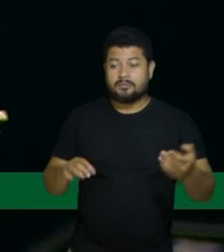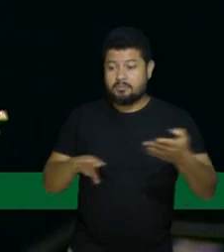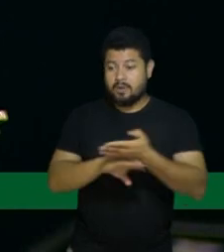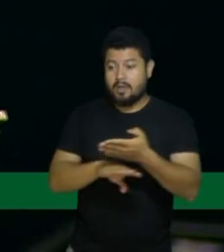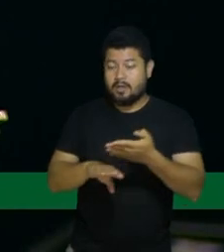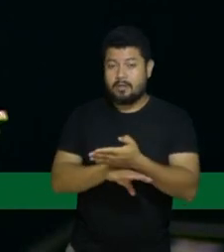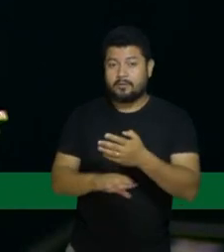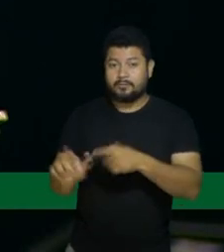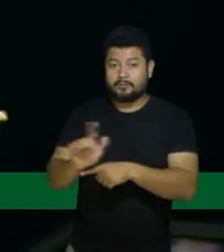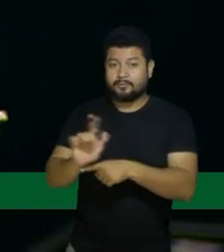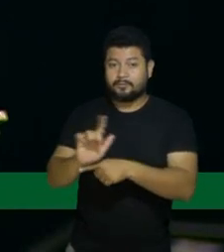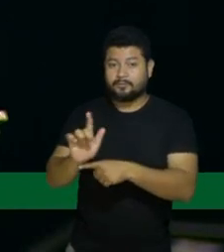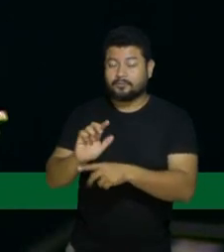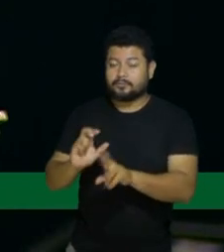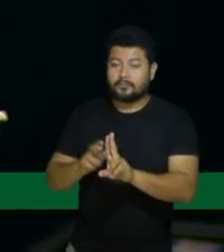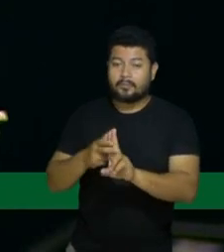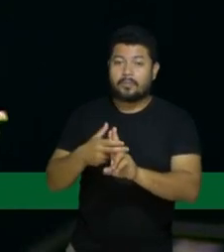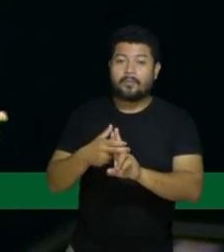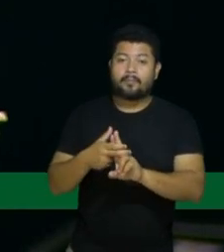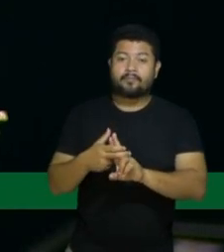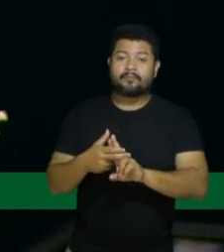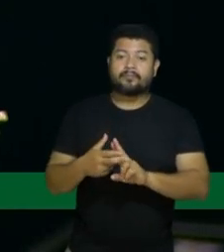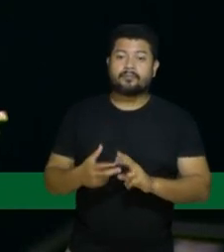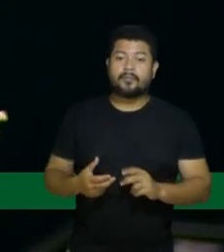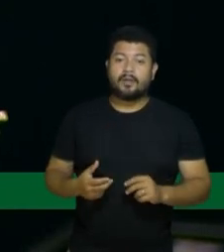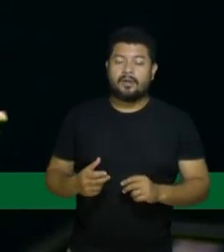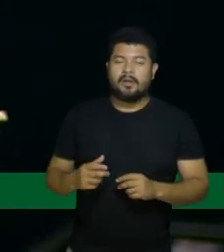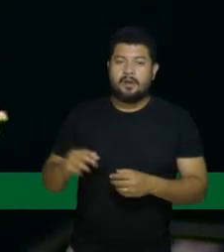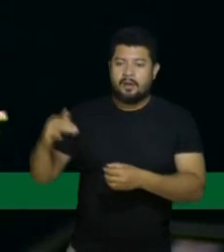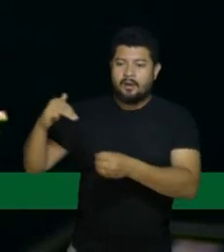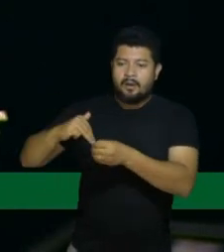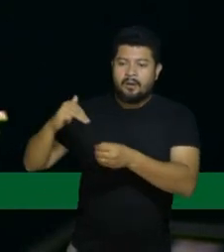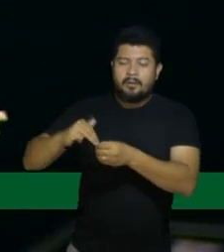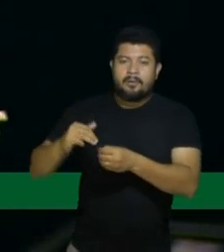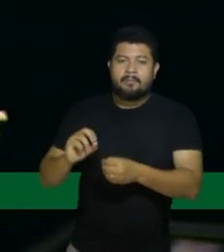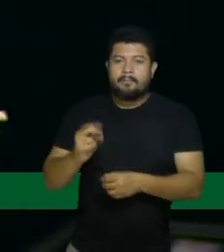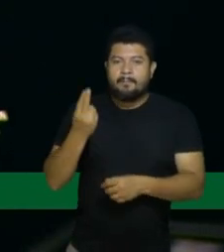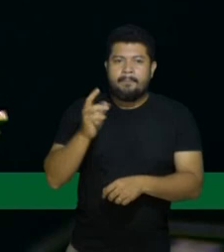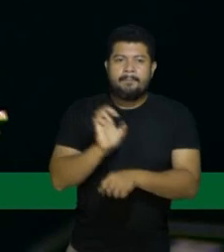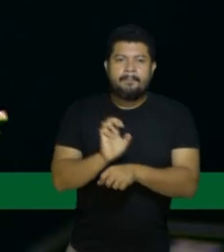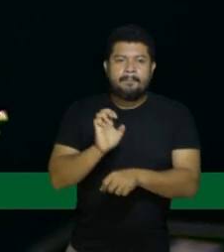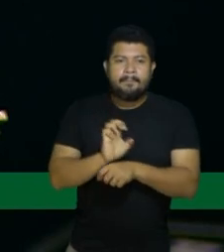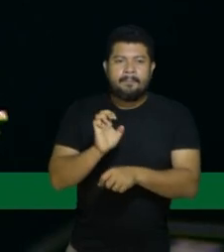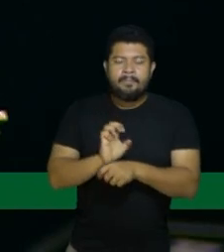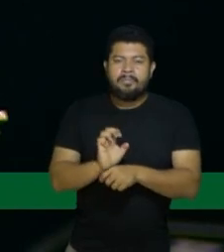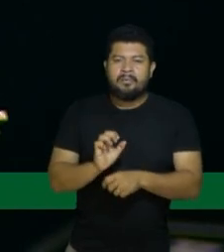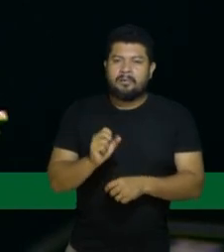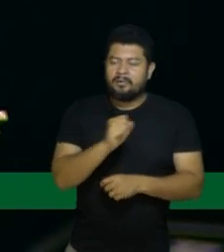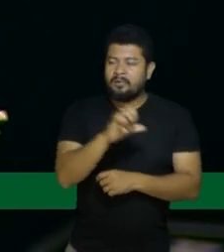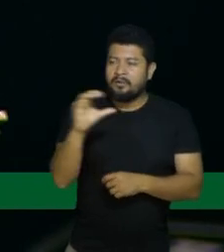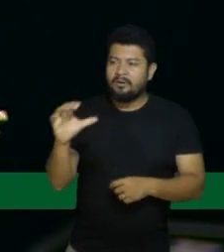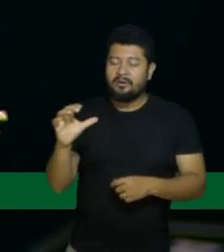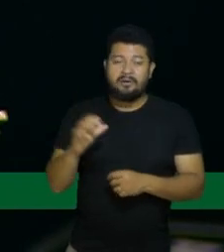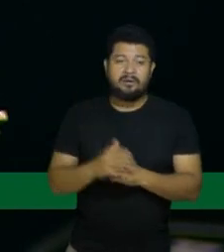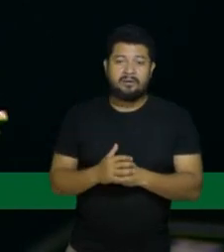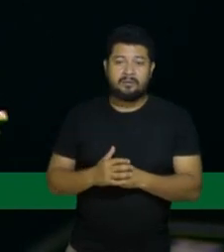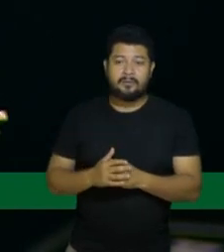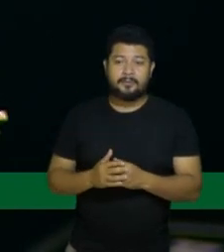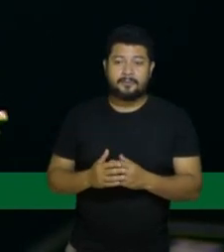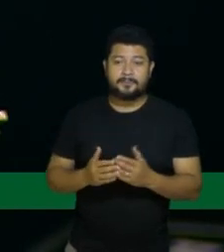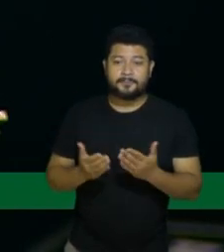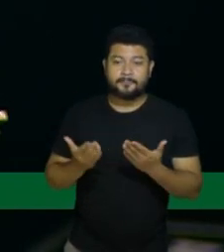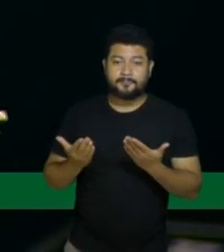na gestão do SUS tanto no município quanto no Estado de Santa Catarina para que tomem medidas